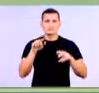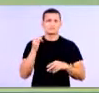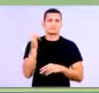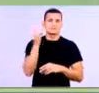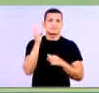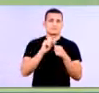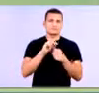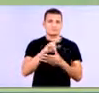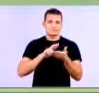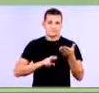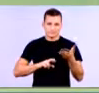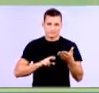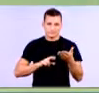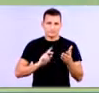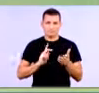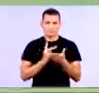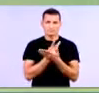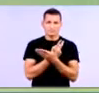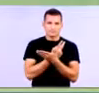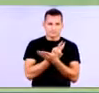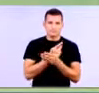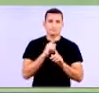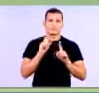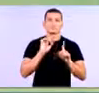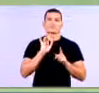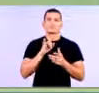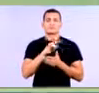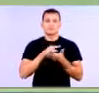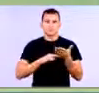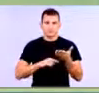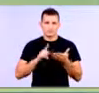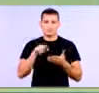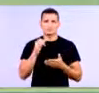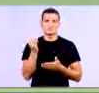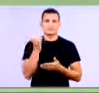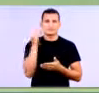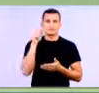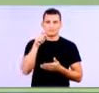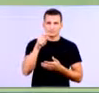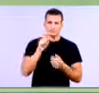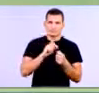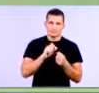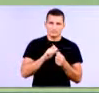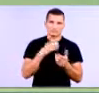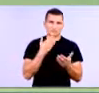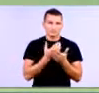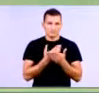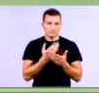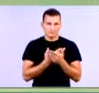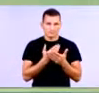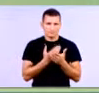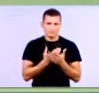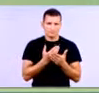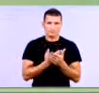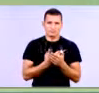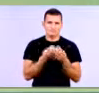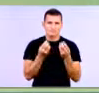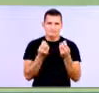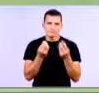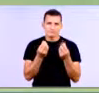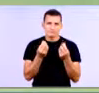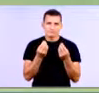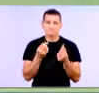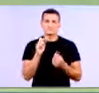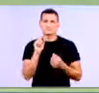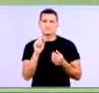dos incidentes. Mas não é somente documentar. É importante você fazer um estudo, né, detalhado